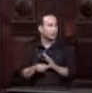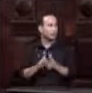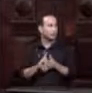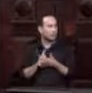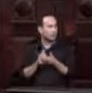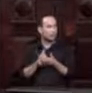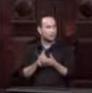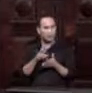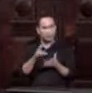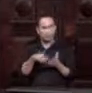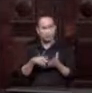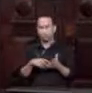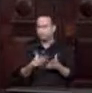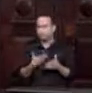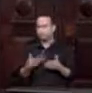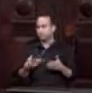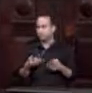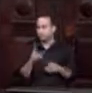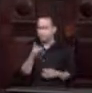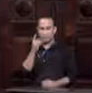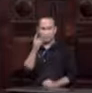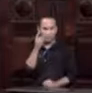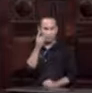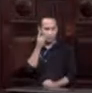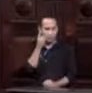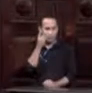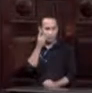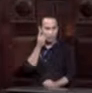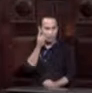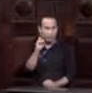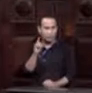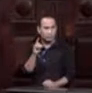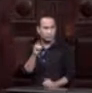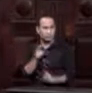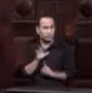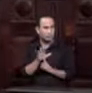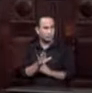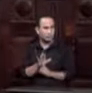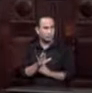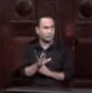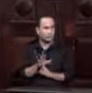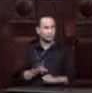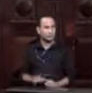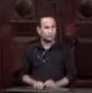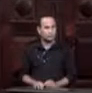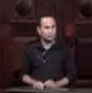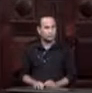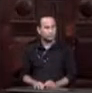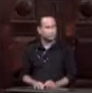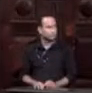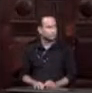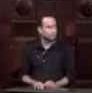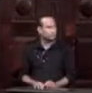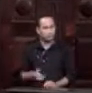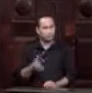sessão extraordinária, convoca os senhores deputados para a sessão ordinária do dia 29 de junho de 2017,